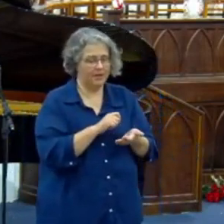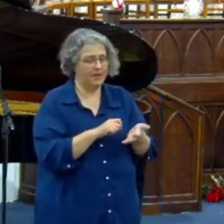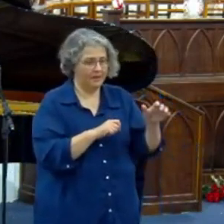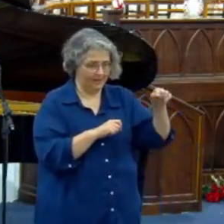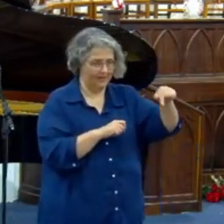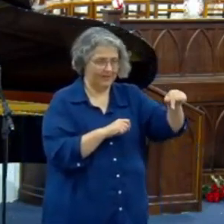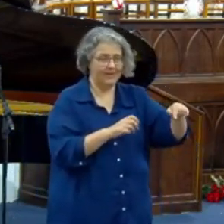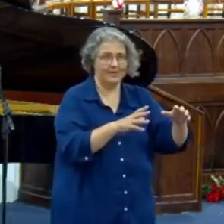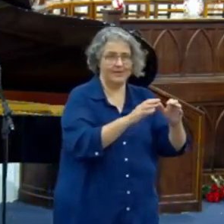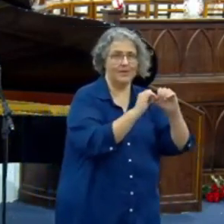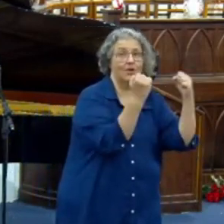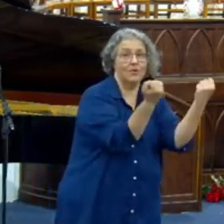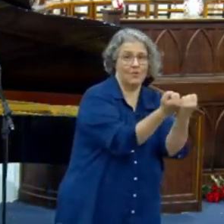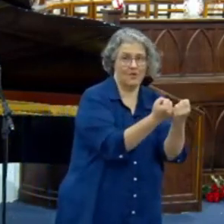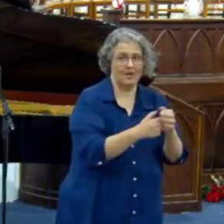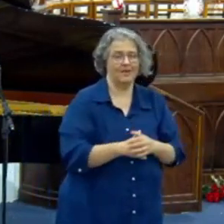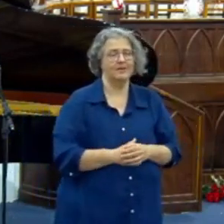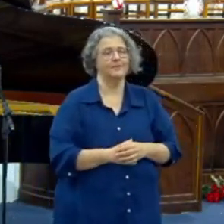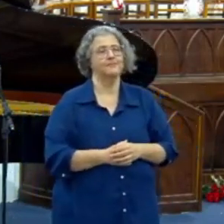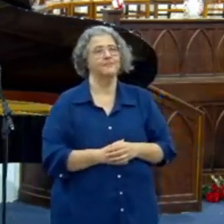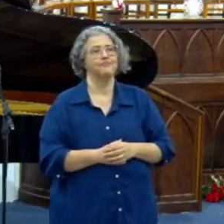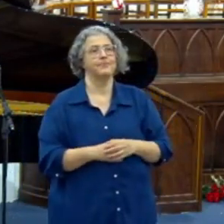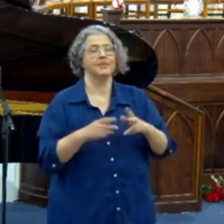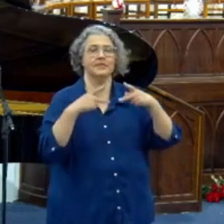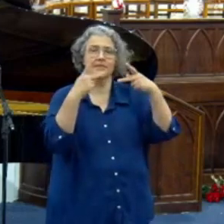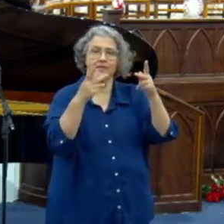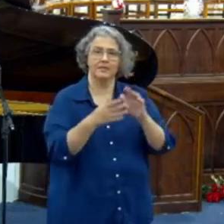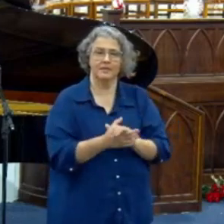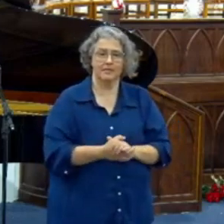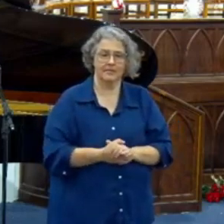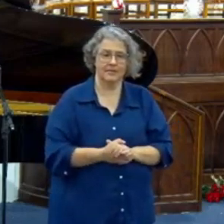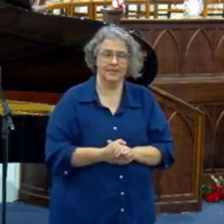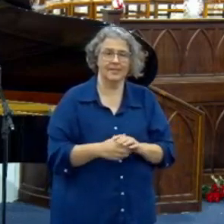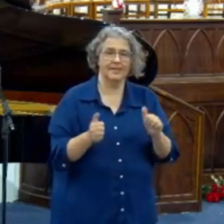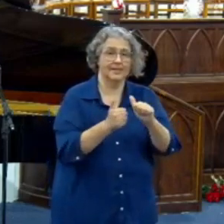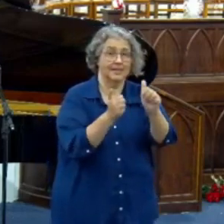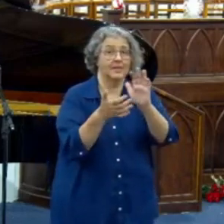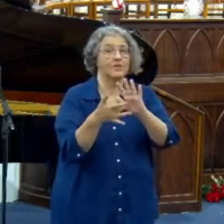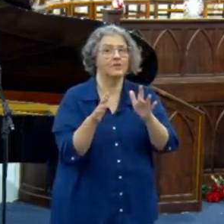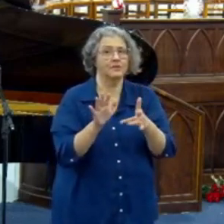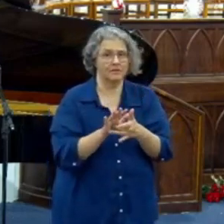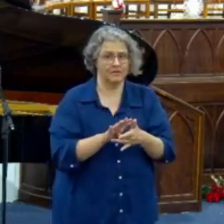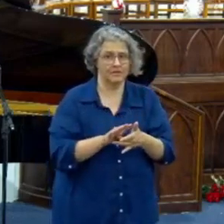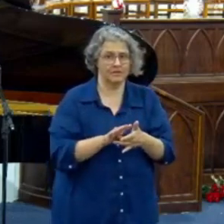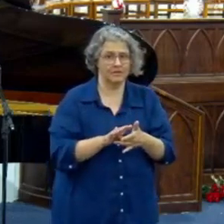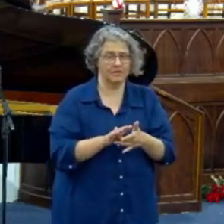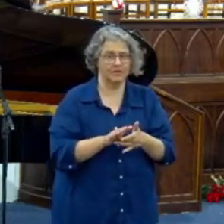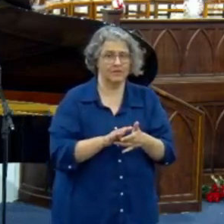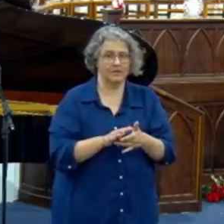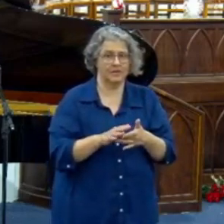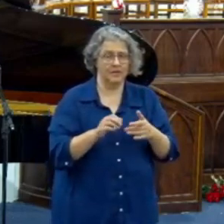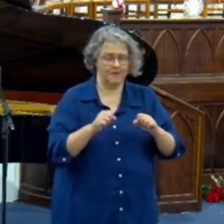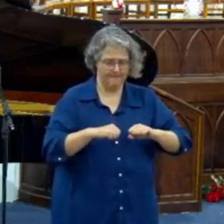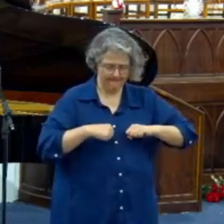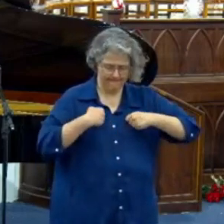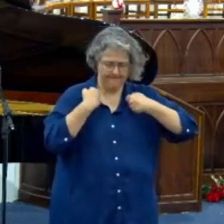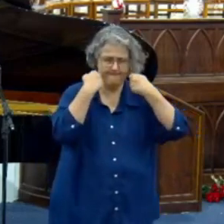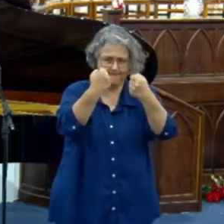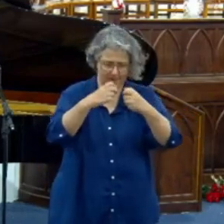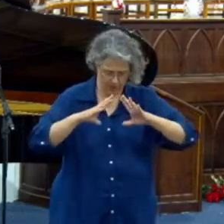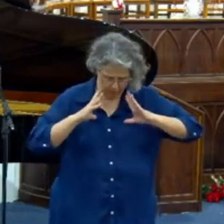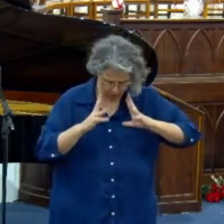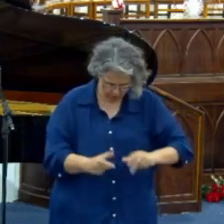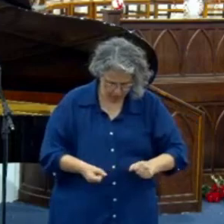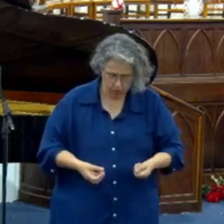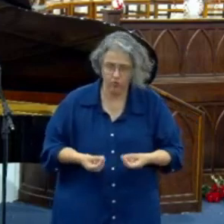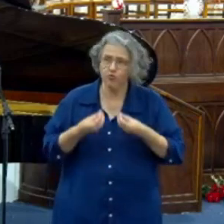para vocês, encerrando essa exposição. Seguir Jesus é o ato de entregar verdadeiramente